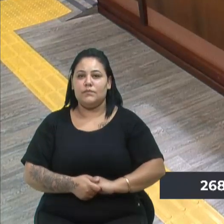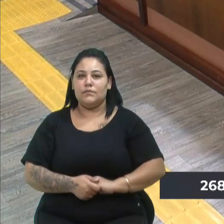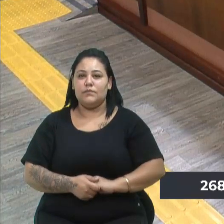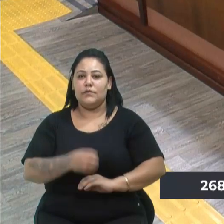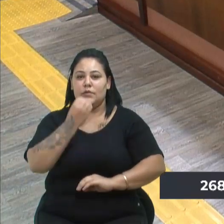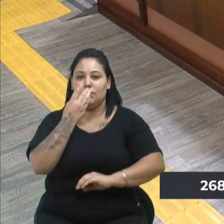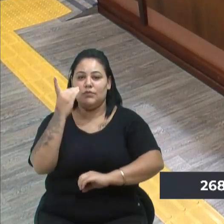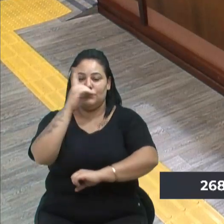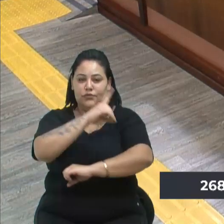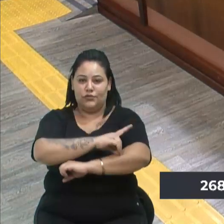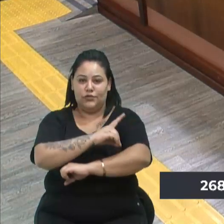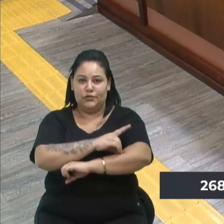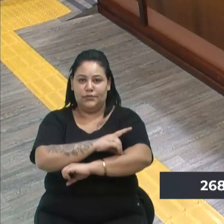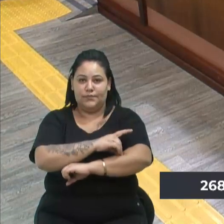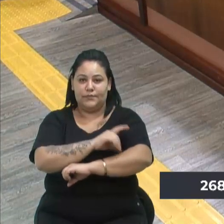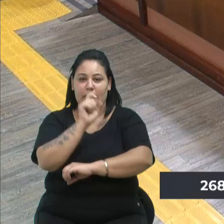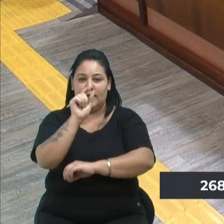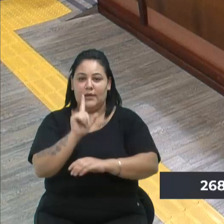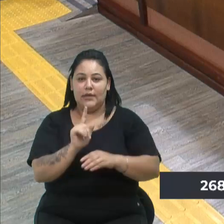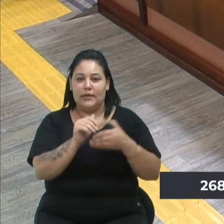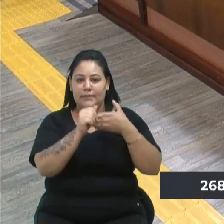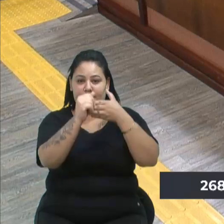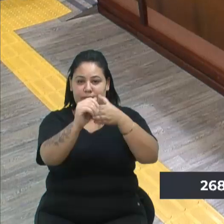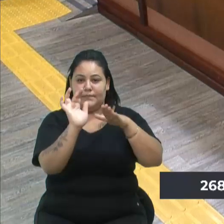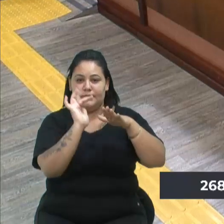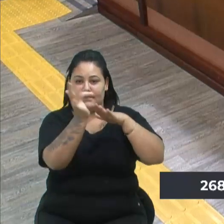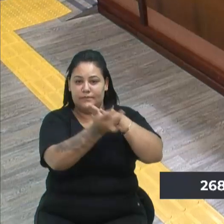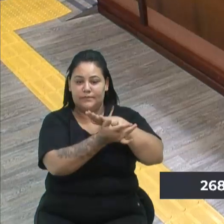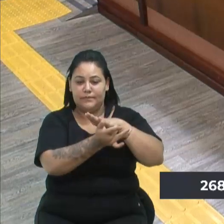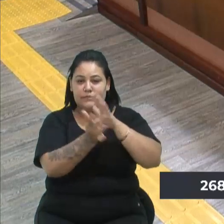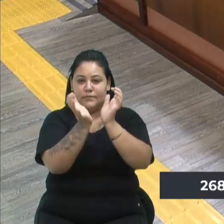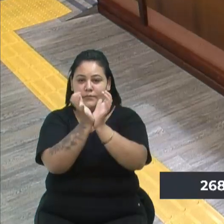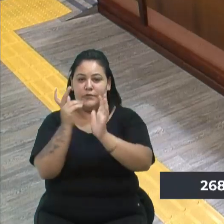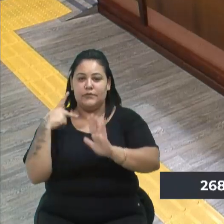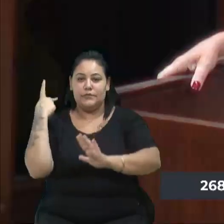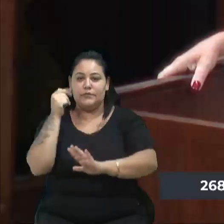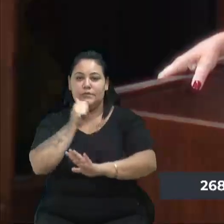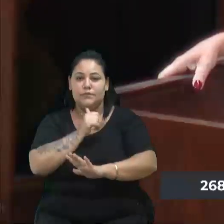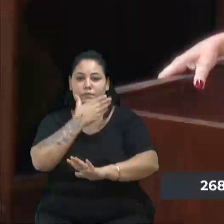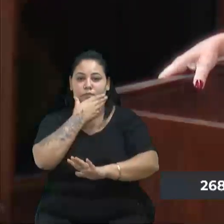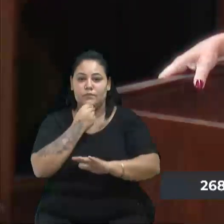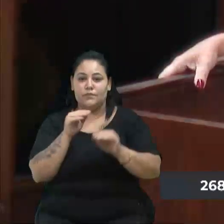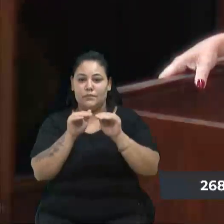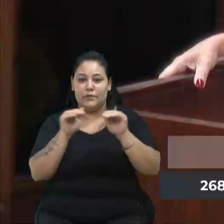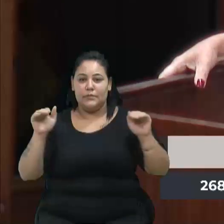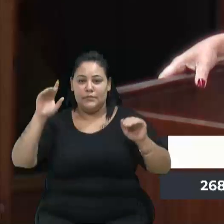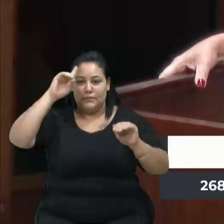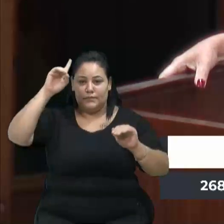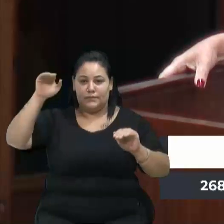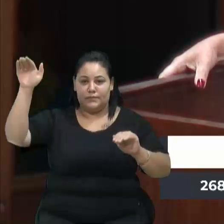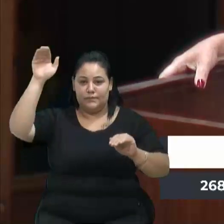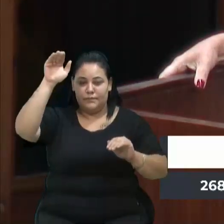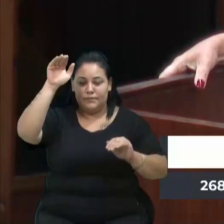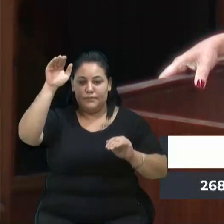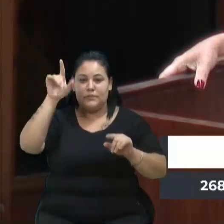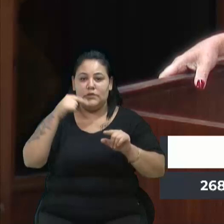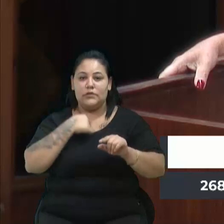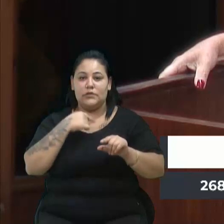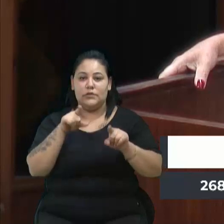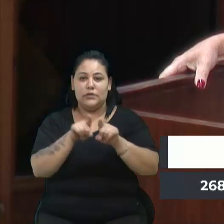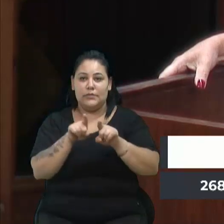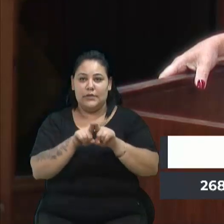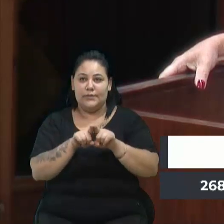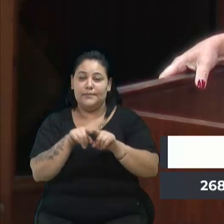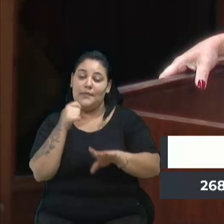Bom dia, então, a quem nos acompanha nas redes, aos colegas vereadores, vereadoras, à mesa diretora. Eu também não